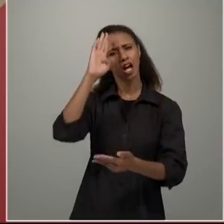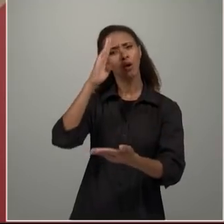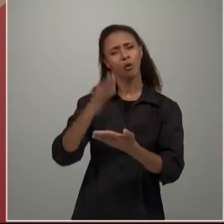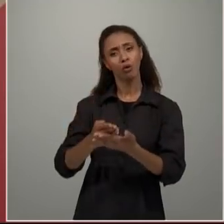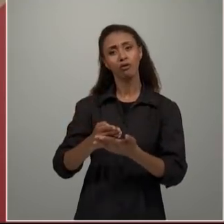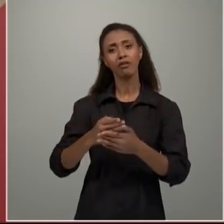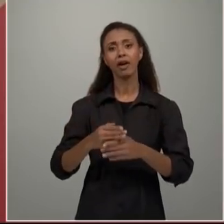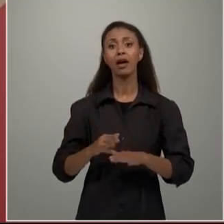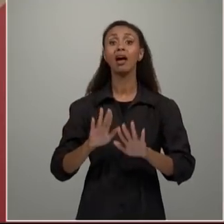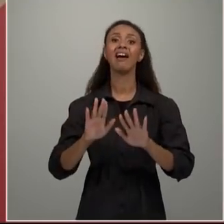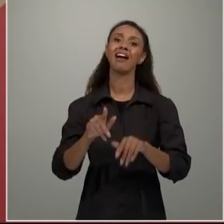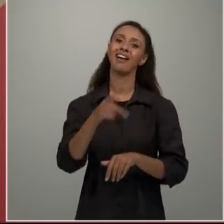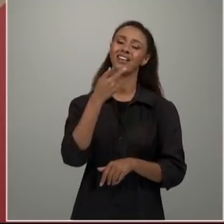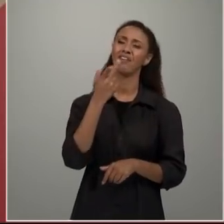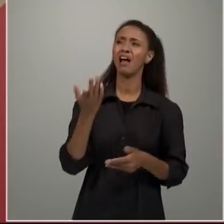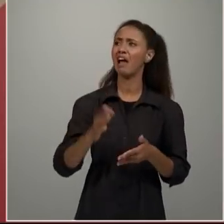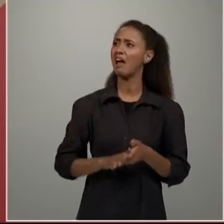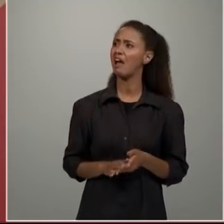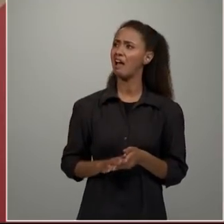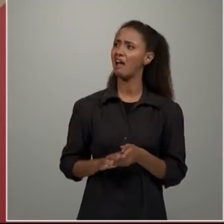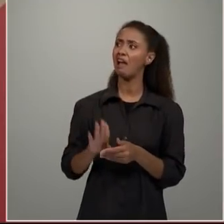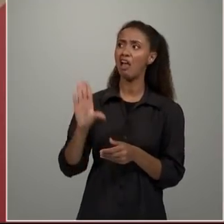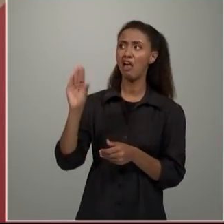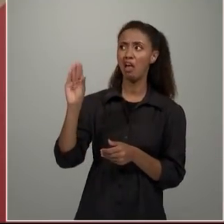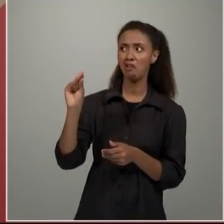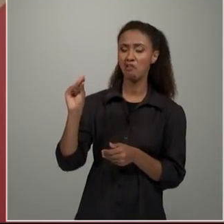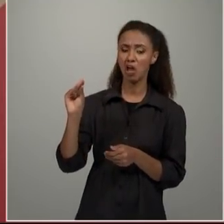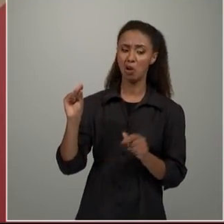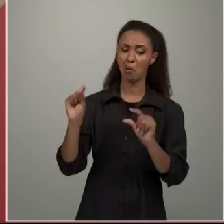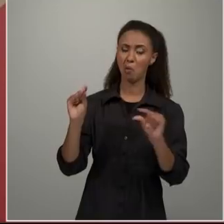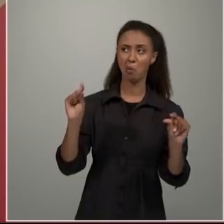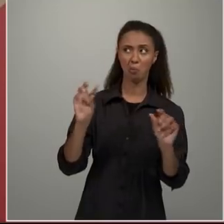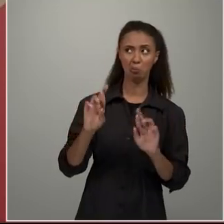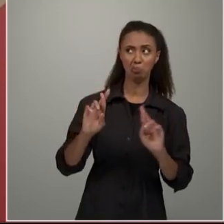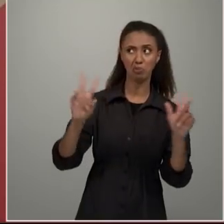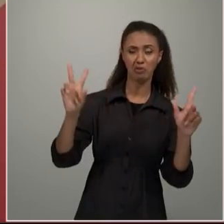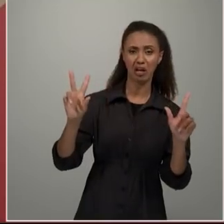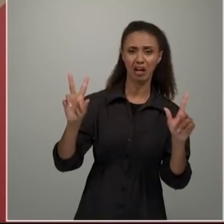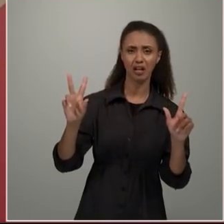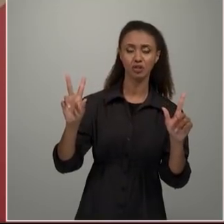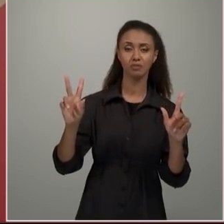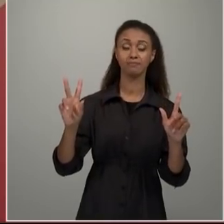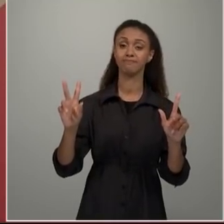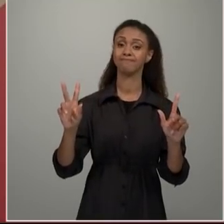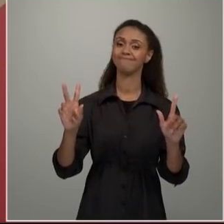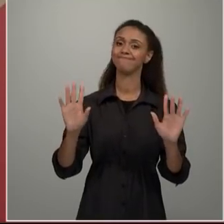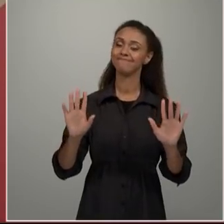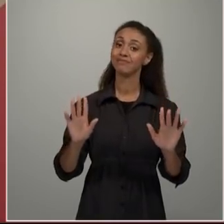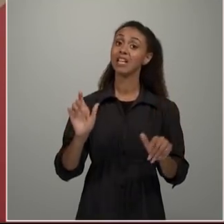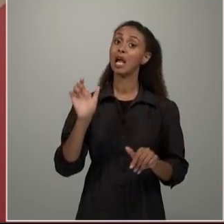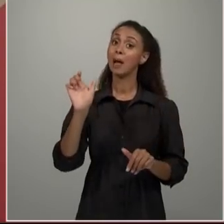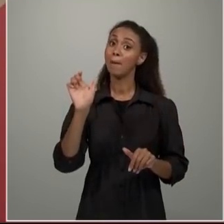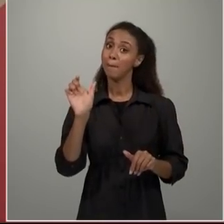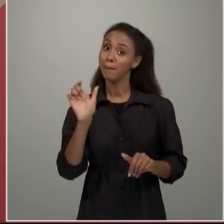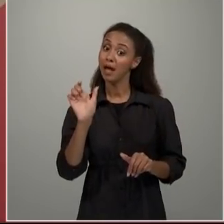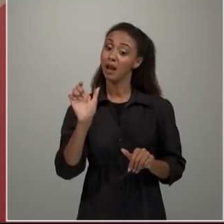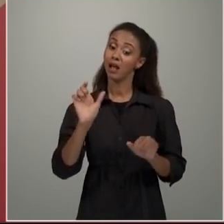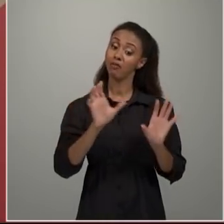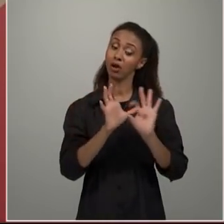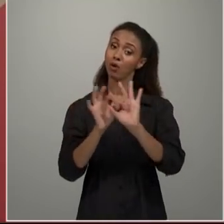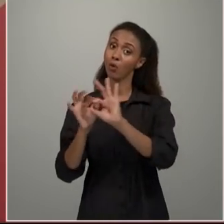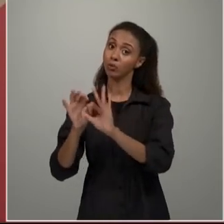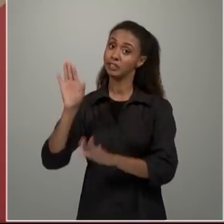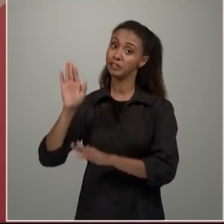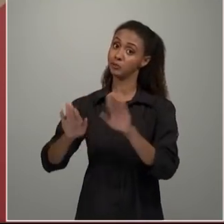falou uma coisa escreveu outra normalmente as palavras elas vão mudando de acordo com o contexto e muitas vezes a gente